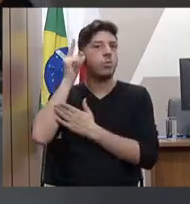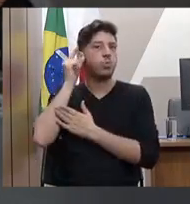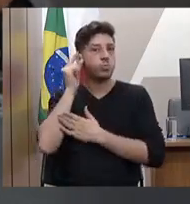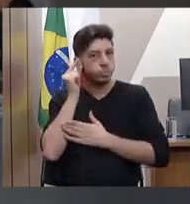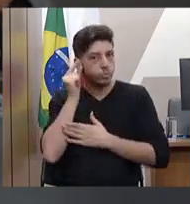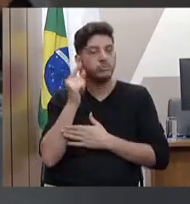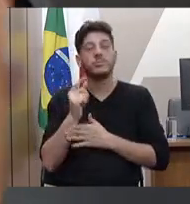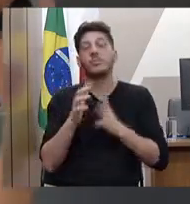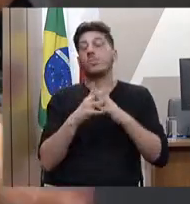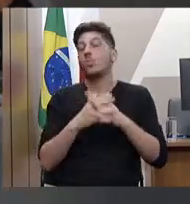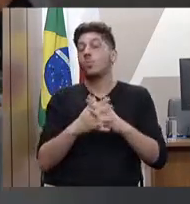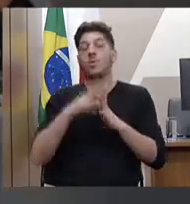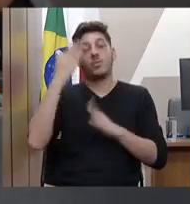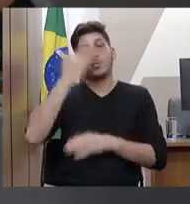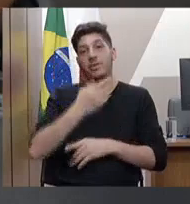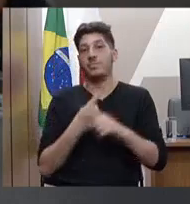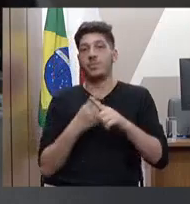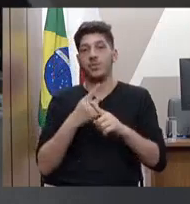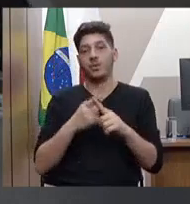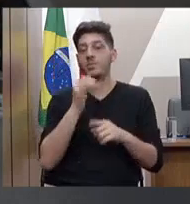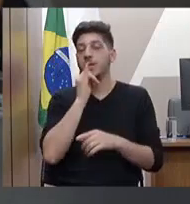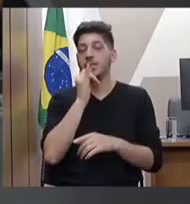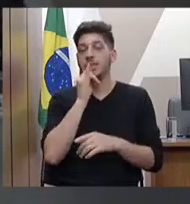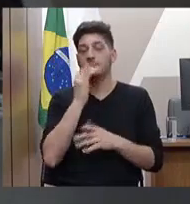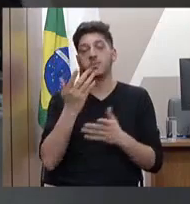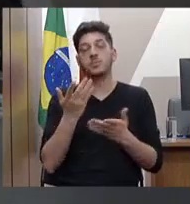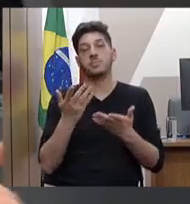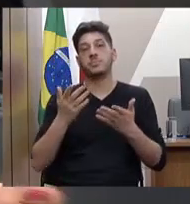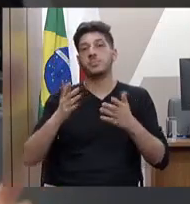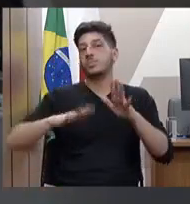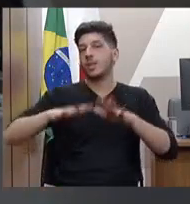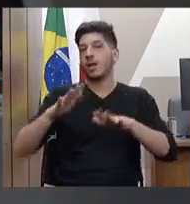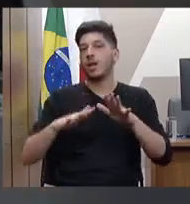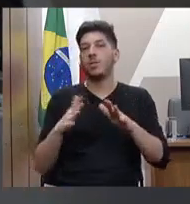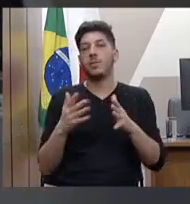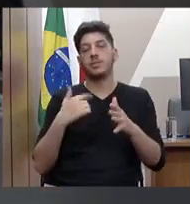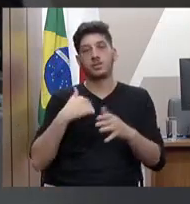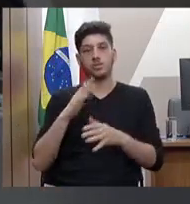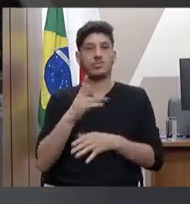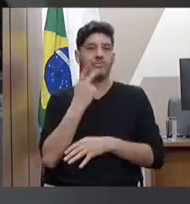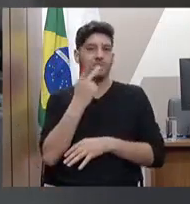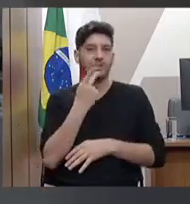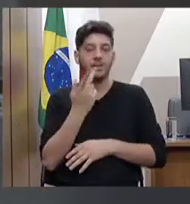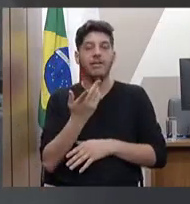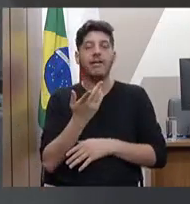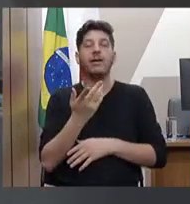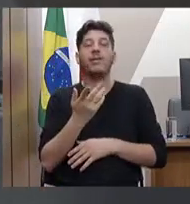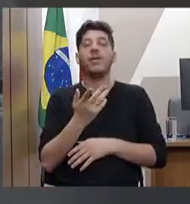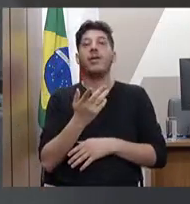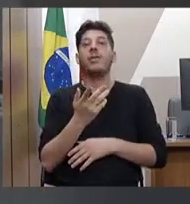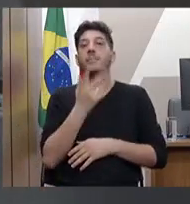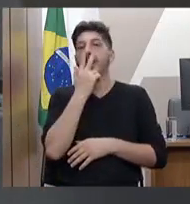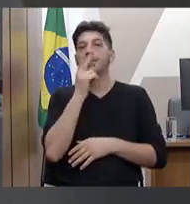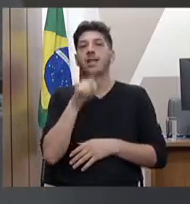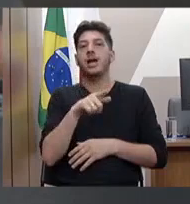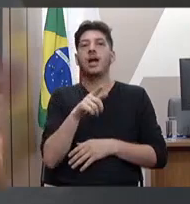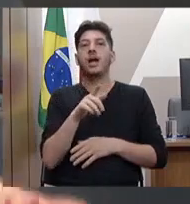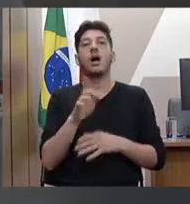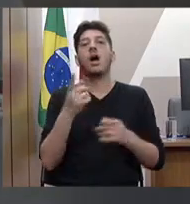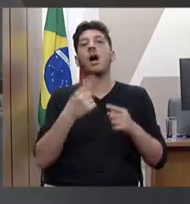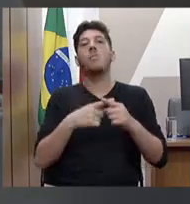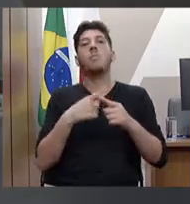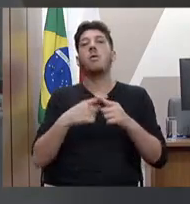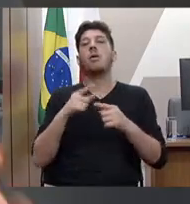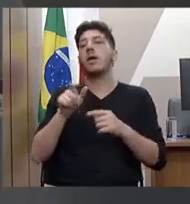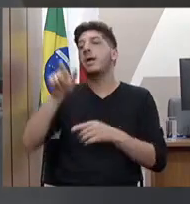de provar porque geralmente é conforme Eu mencionei que isso é colocado Como orar ele já veio de